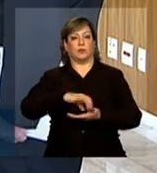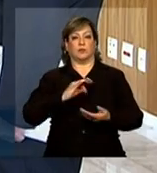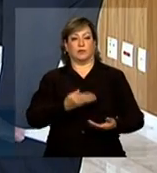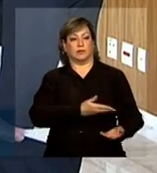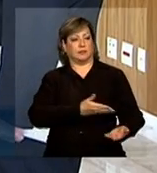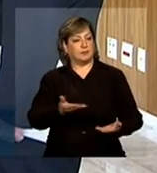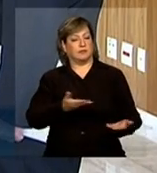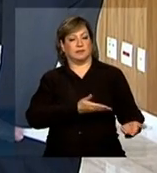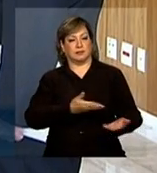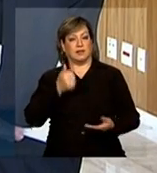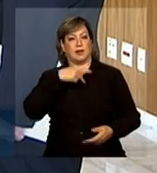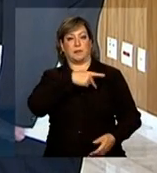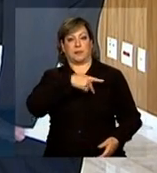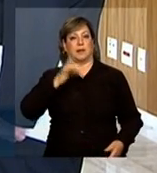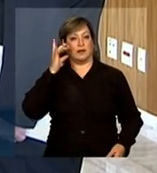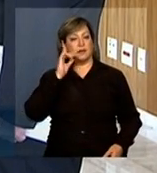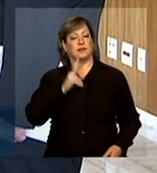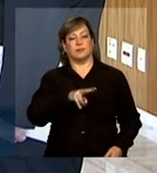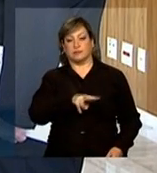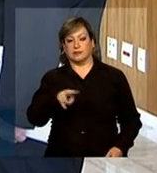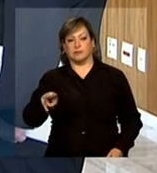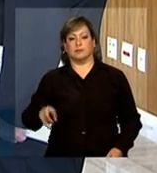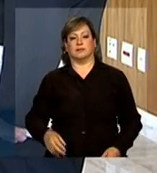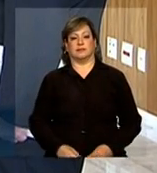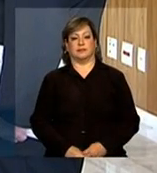Dilma Rousseff.